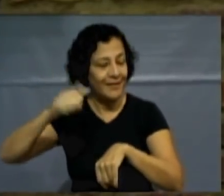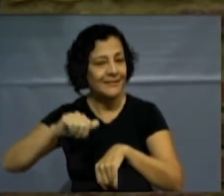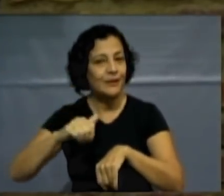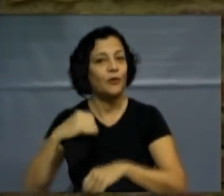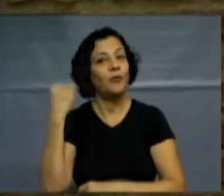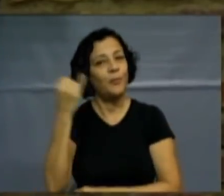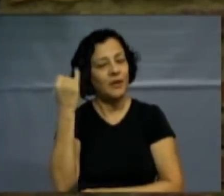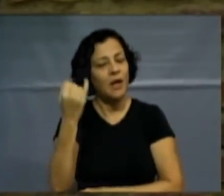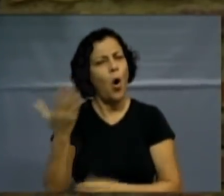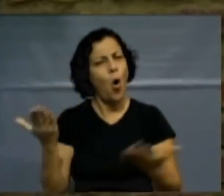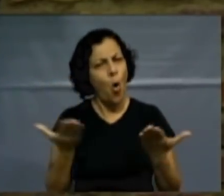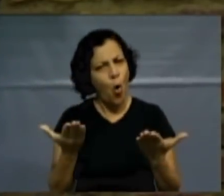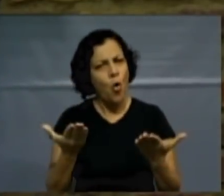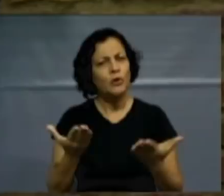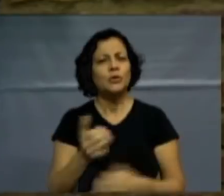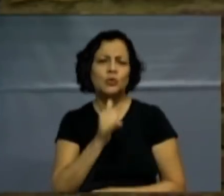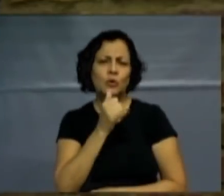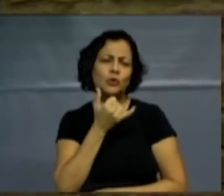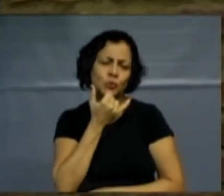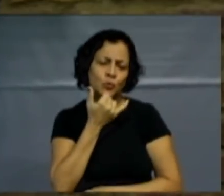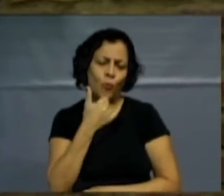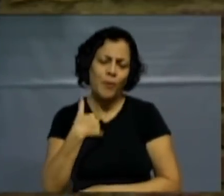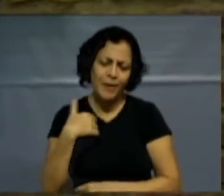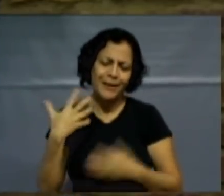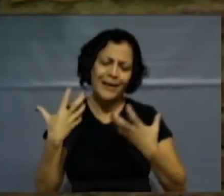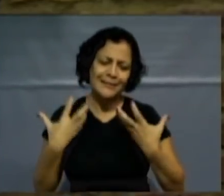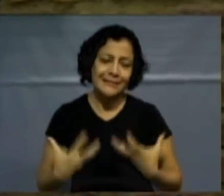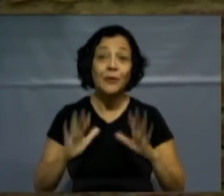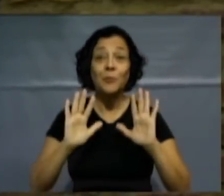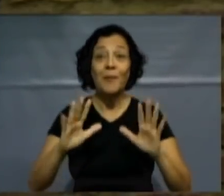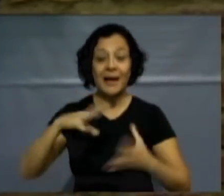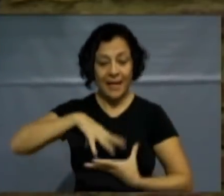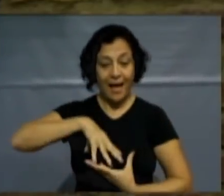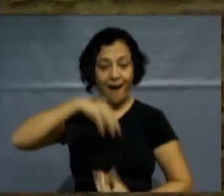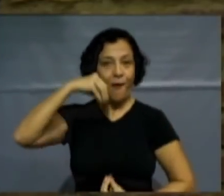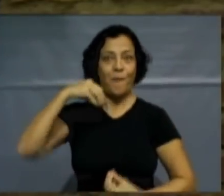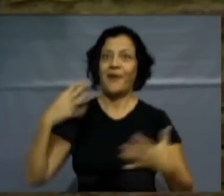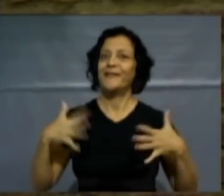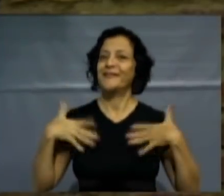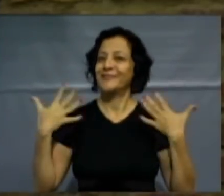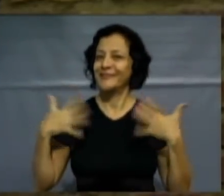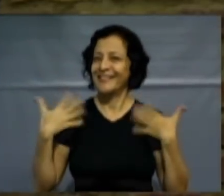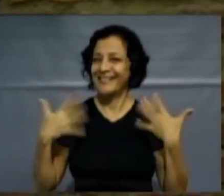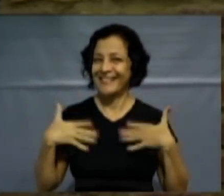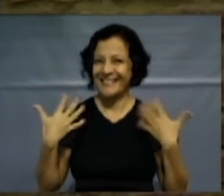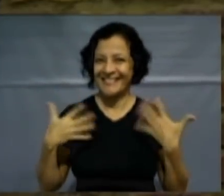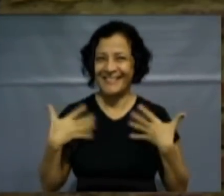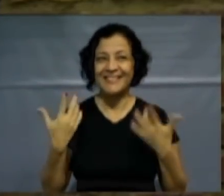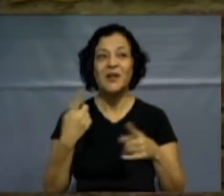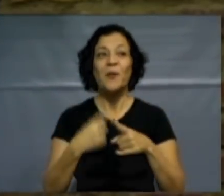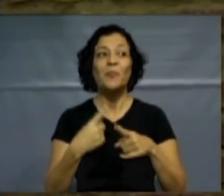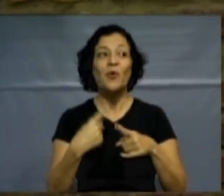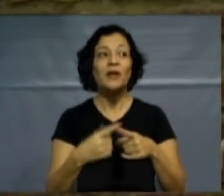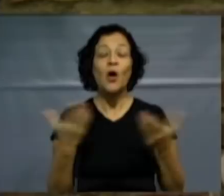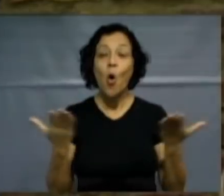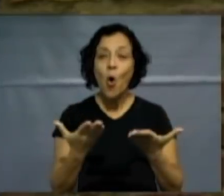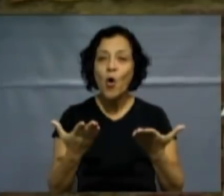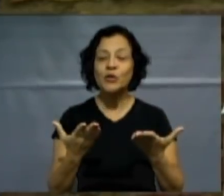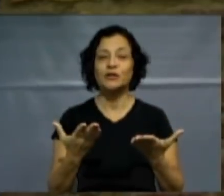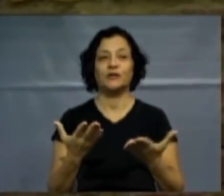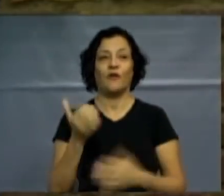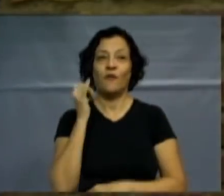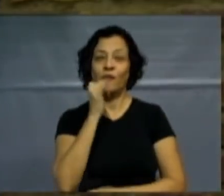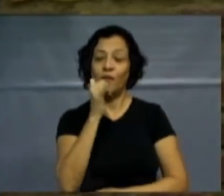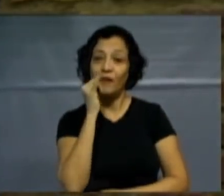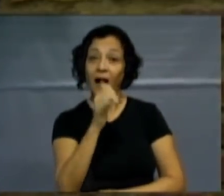gente está um pouco cansado fisicamente, mas o espírito muito feliz. Tenho certeza de estar aqui para falar